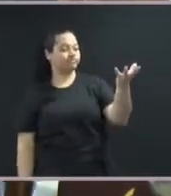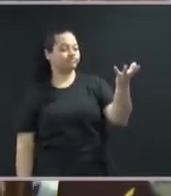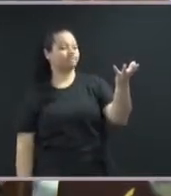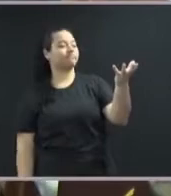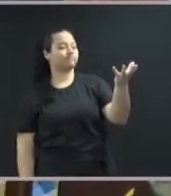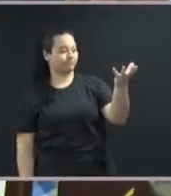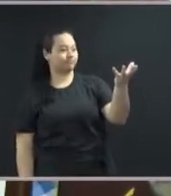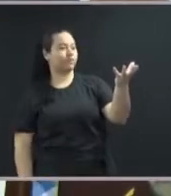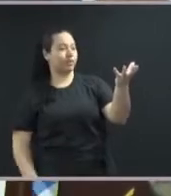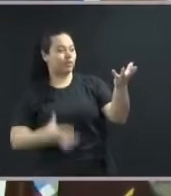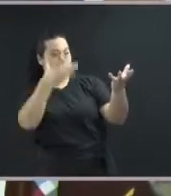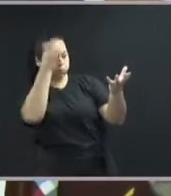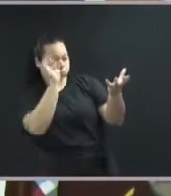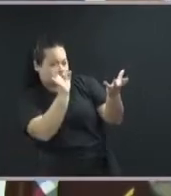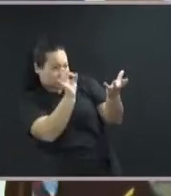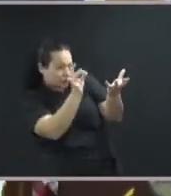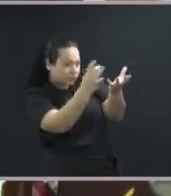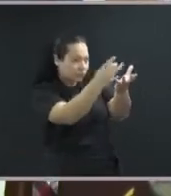está